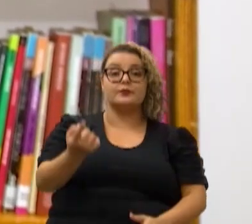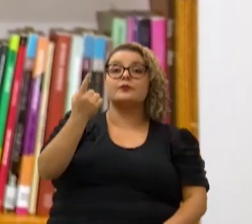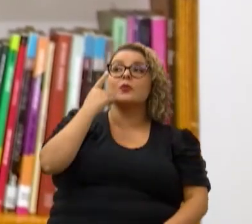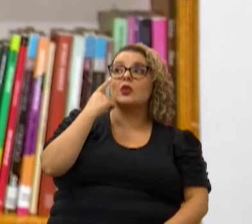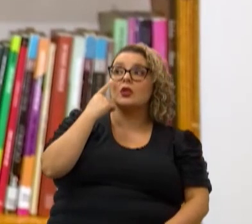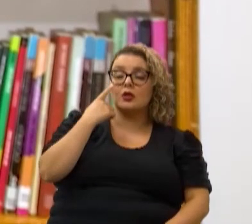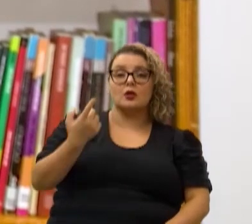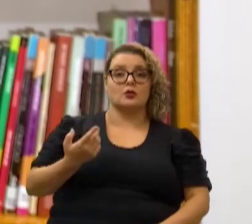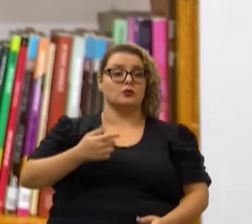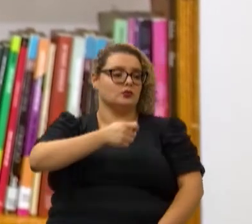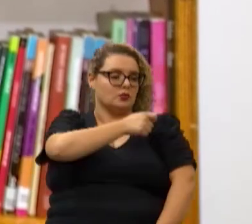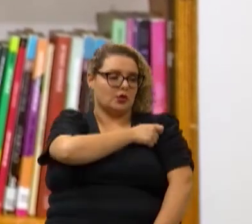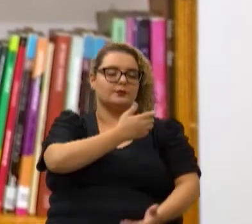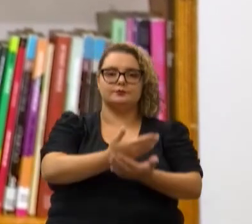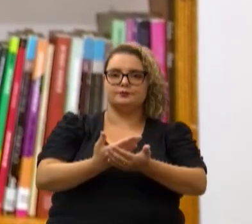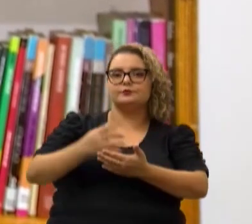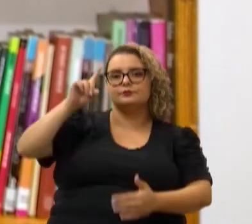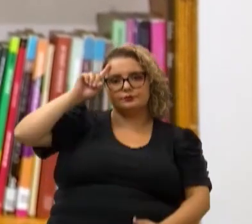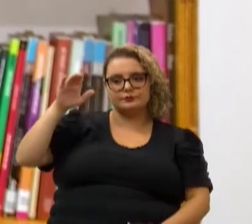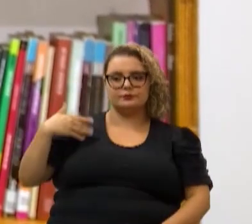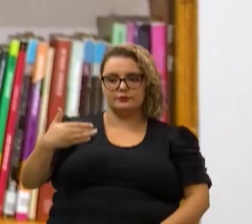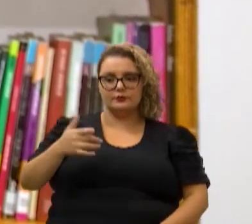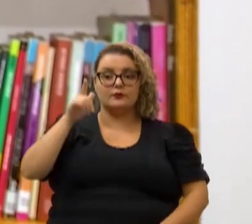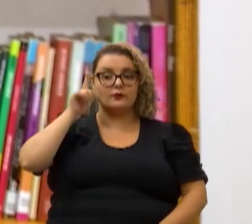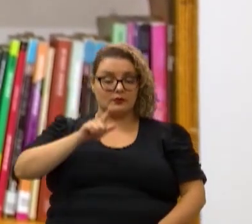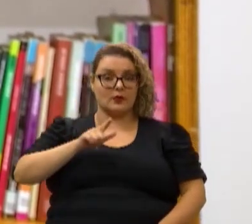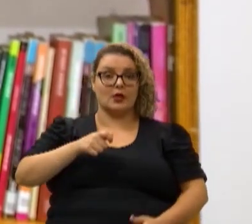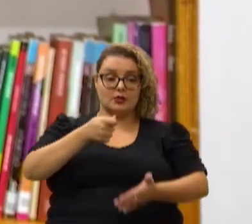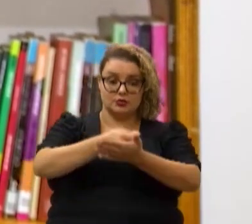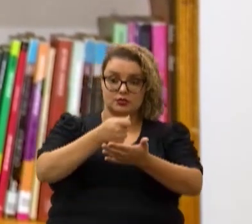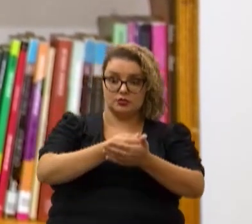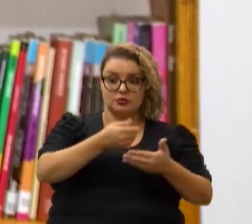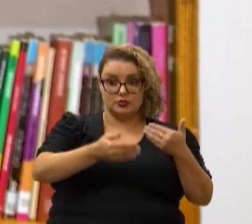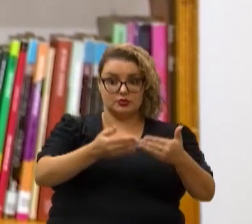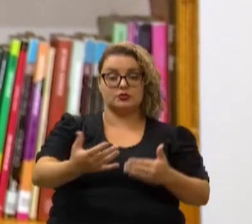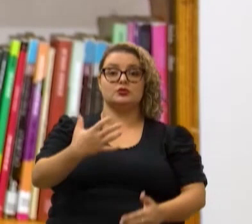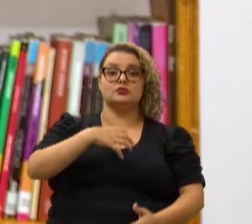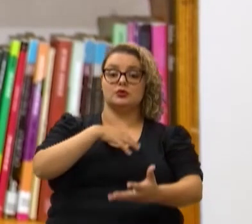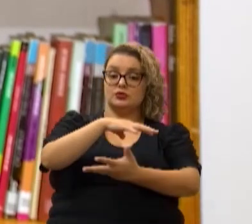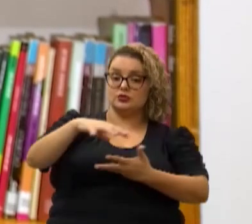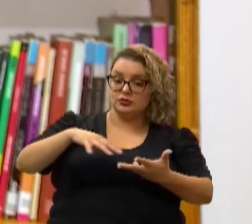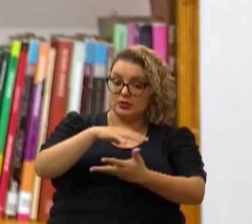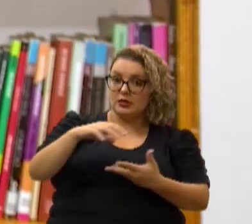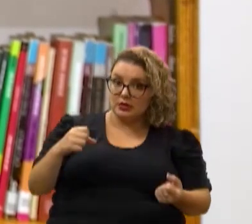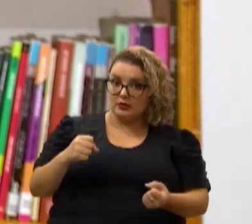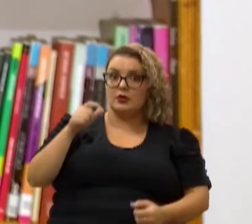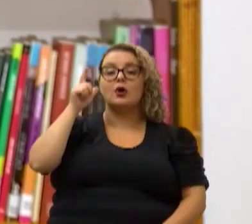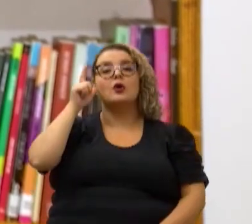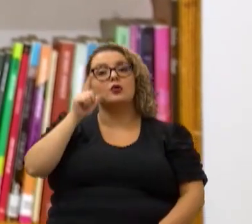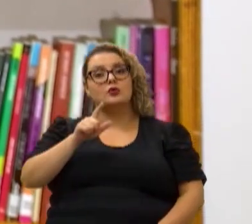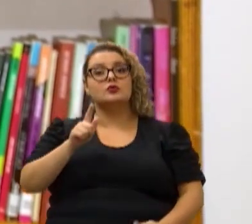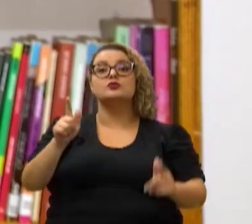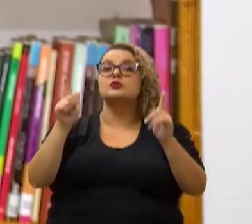veja, um estudante que tem uma rotina e consegue seguir à risca essa rotina de modo sustentável, ele